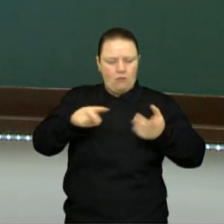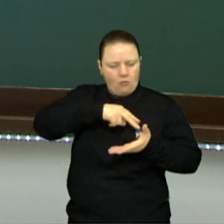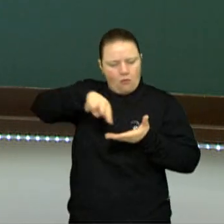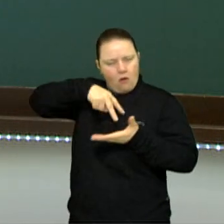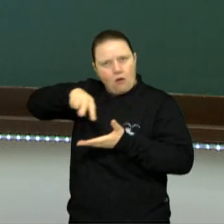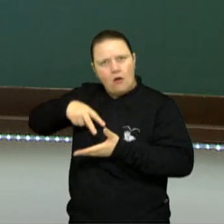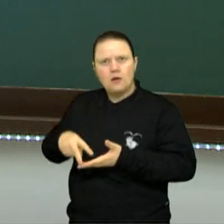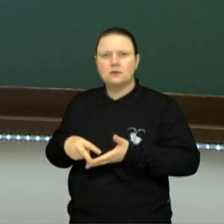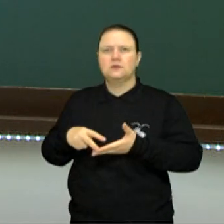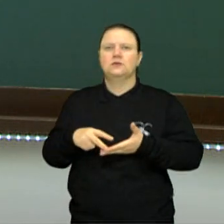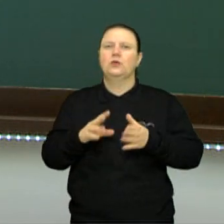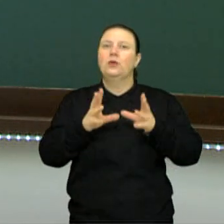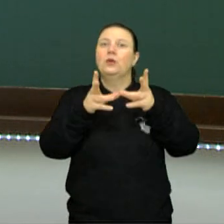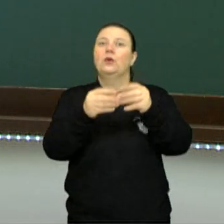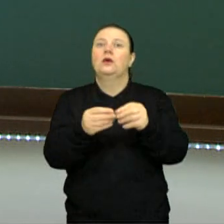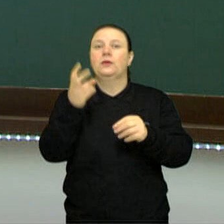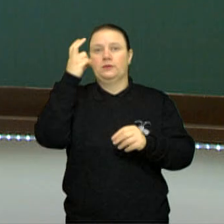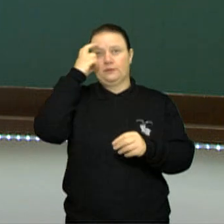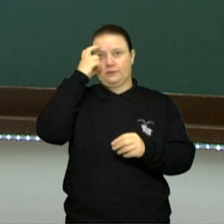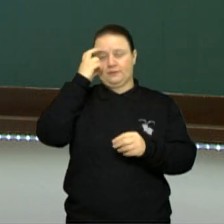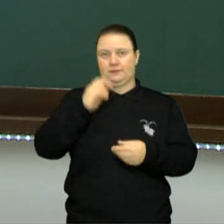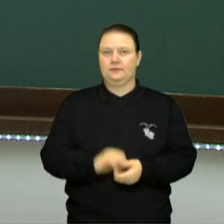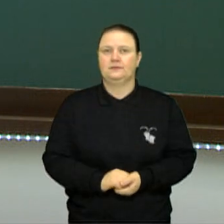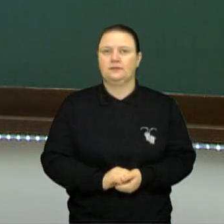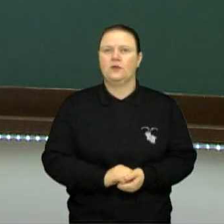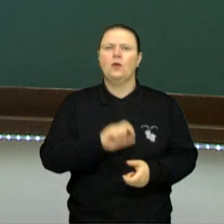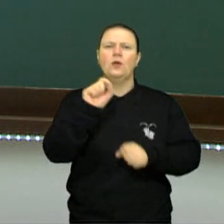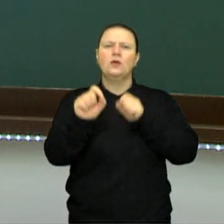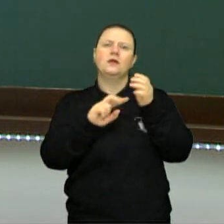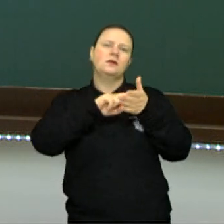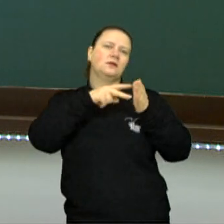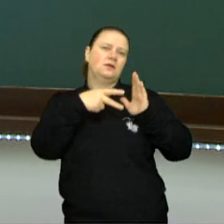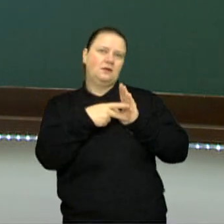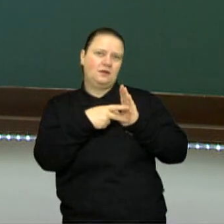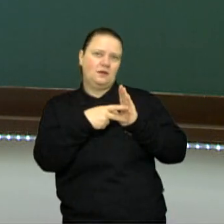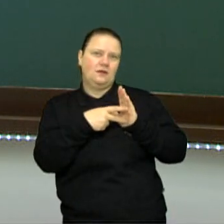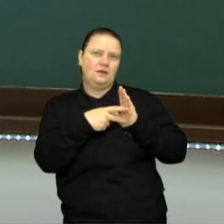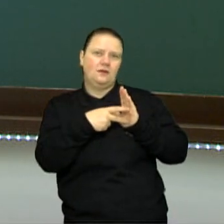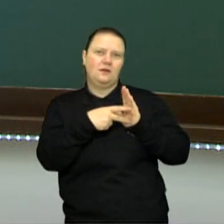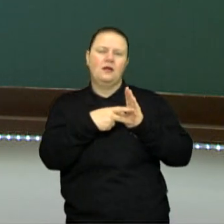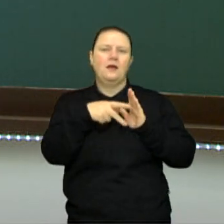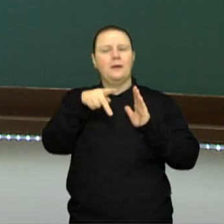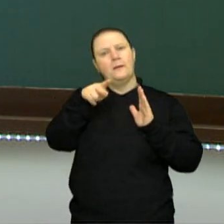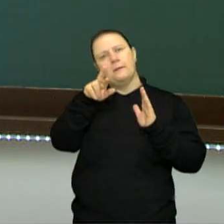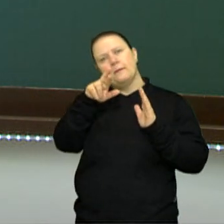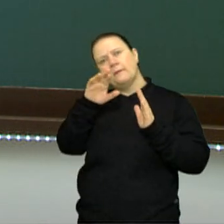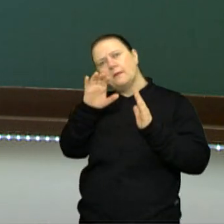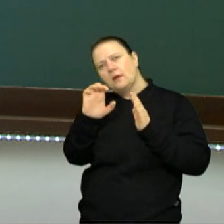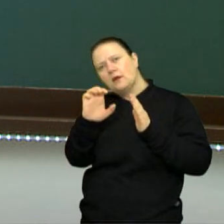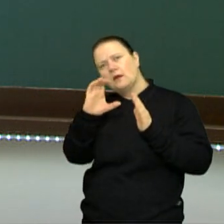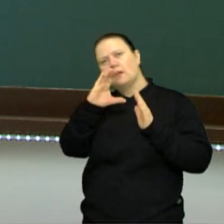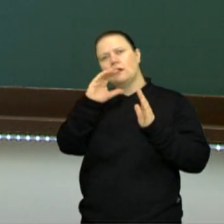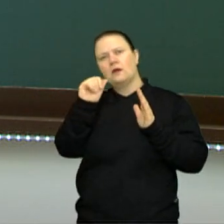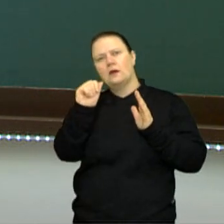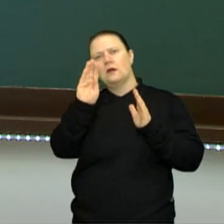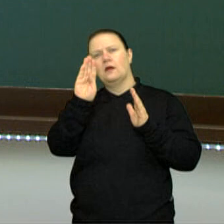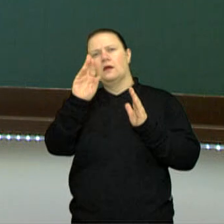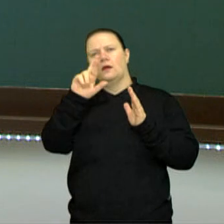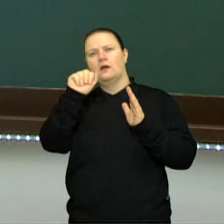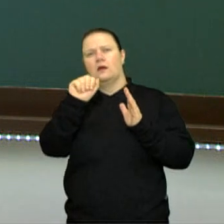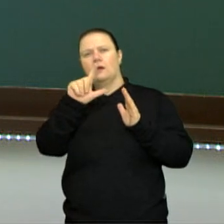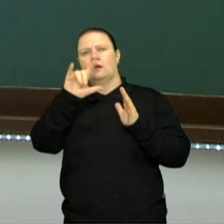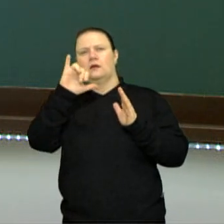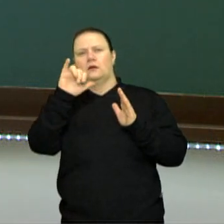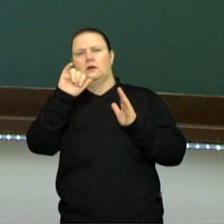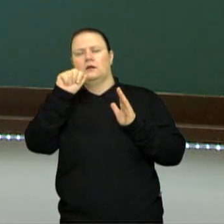costumes? O que você acha que o termo pré-cabraliano significa? O que significa esse termo? Pré-cabraliano?